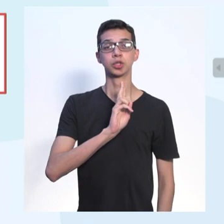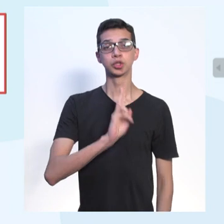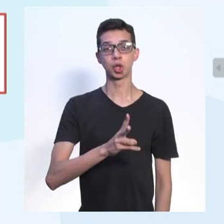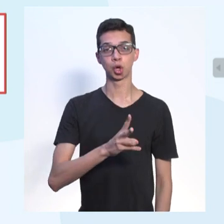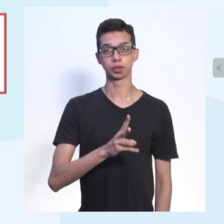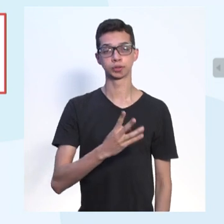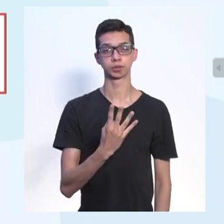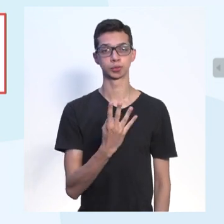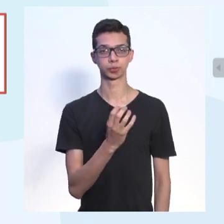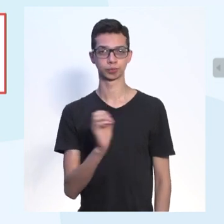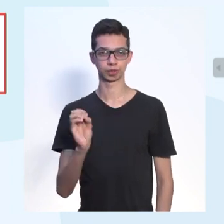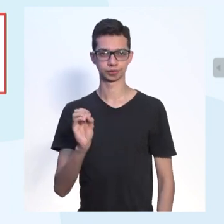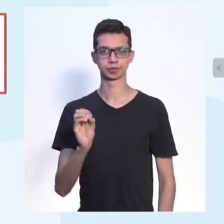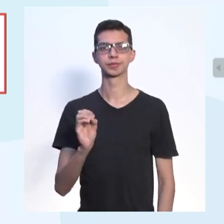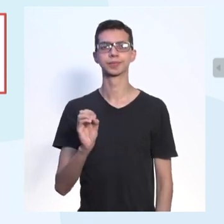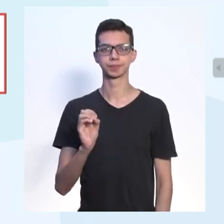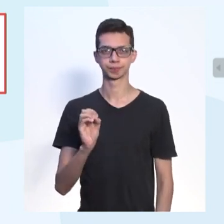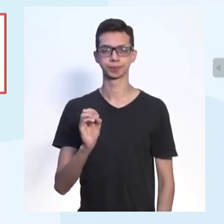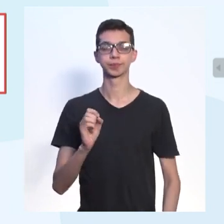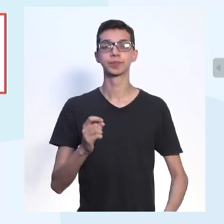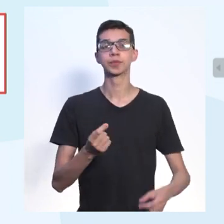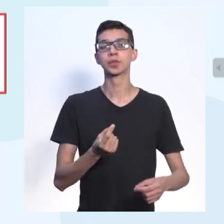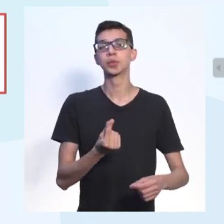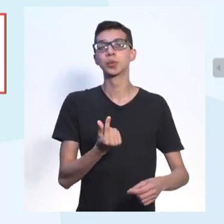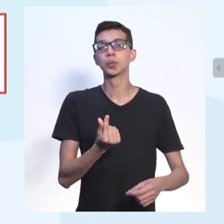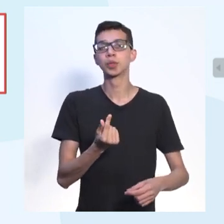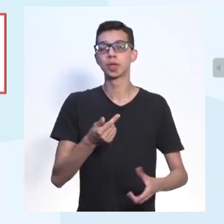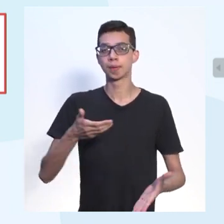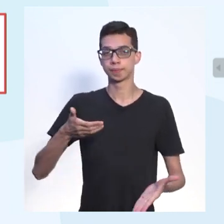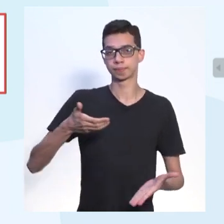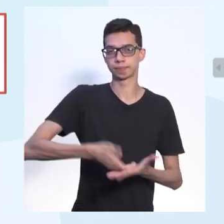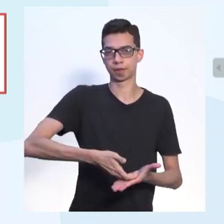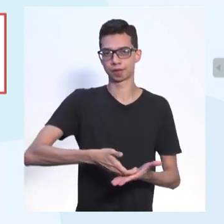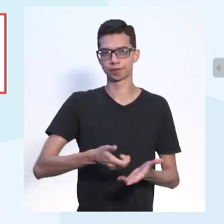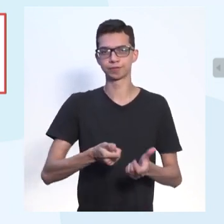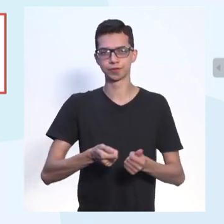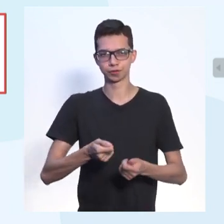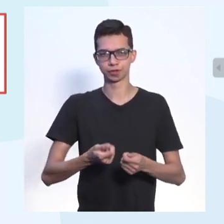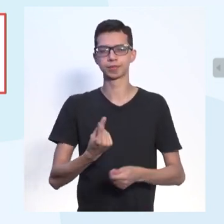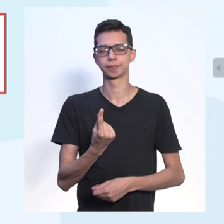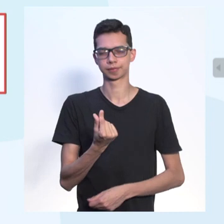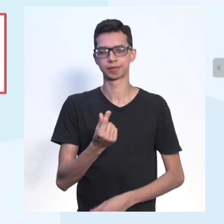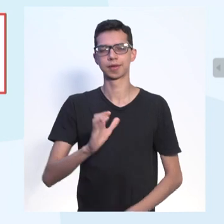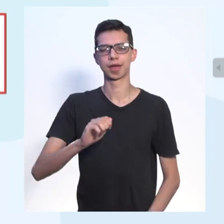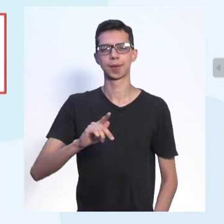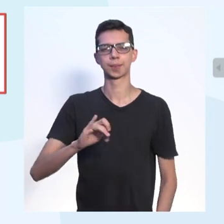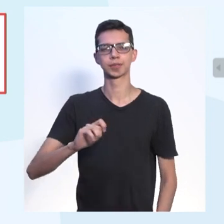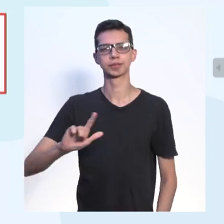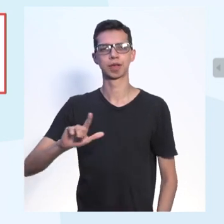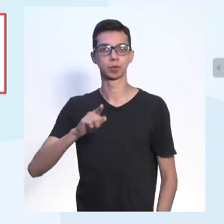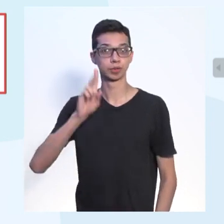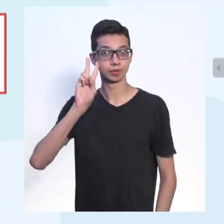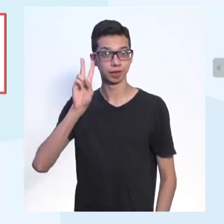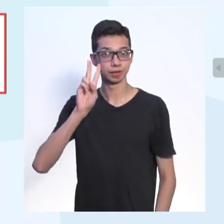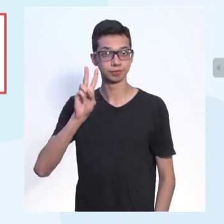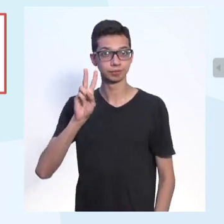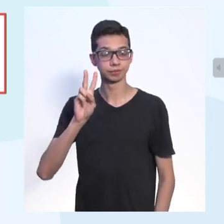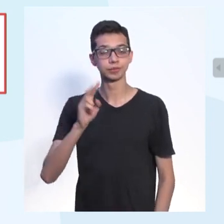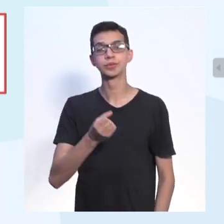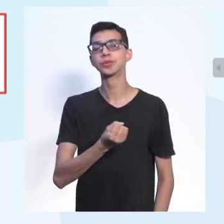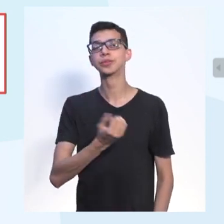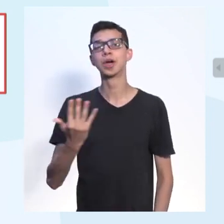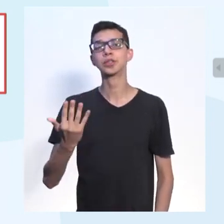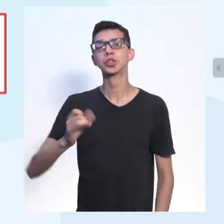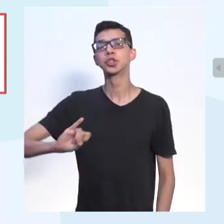2.400, que é o preço do videogame à vista, que é o nosso capital. Lembra? Quanto que deu os